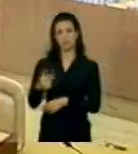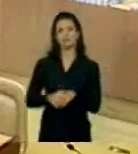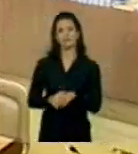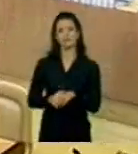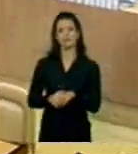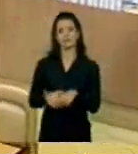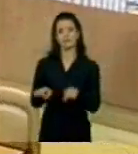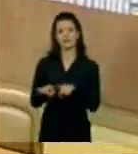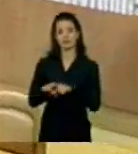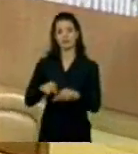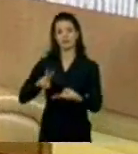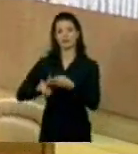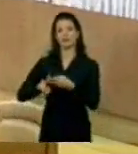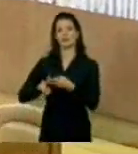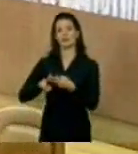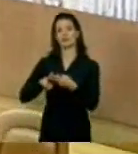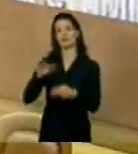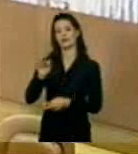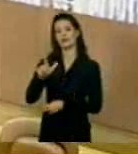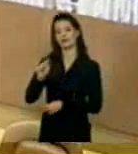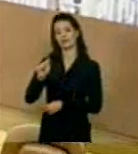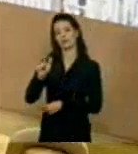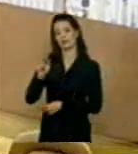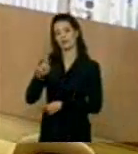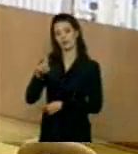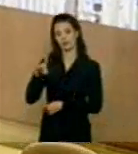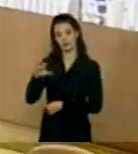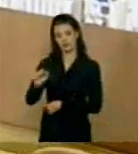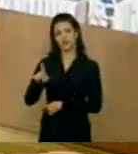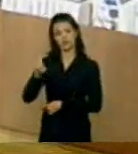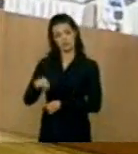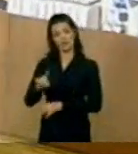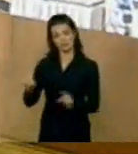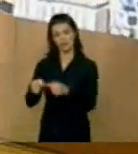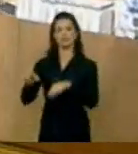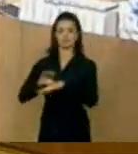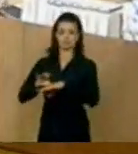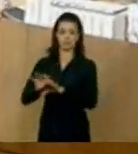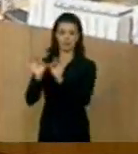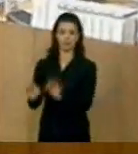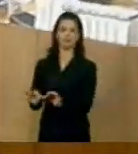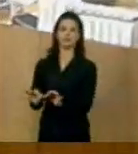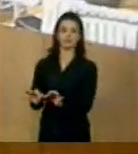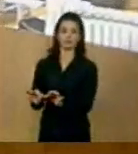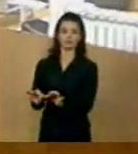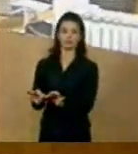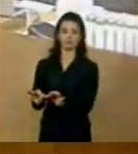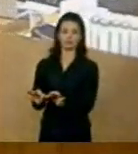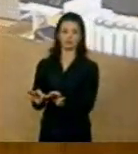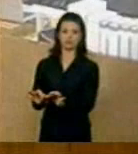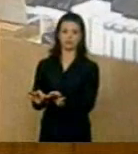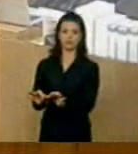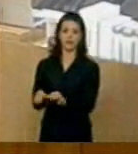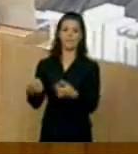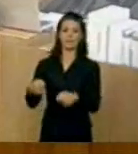prisão em flagrante do parlamentar, a única constitucionalmente admitida, ser submetida à apreciação